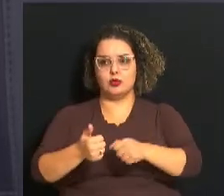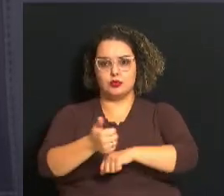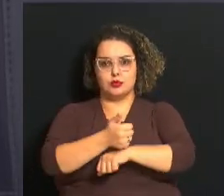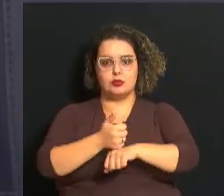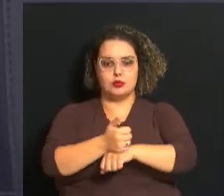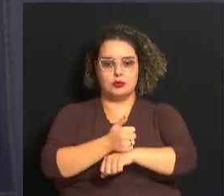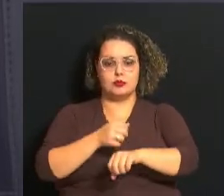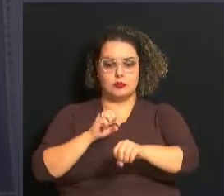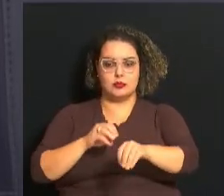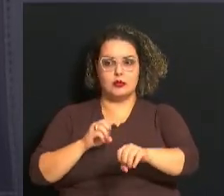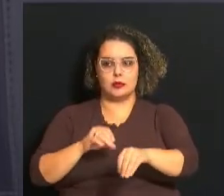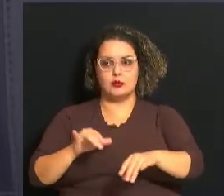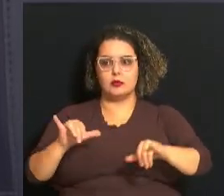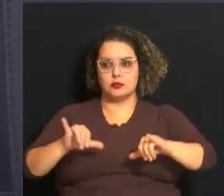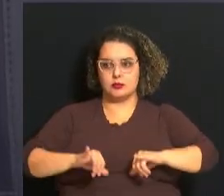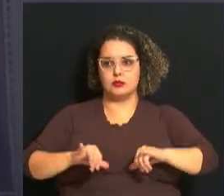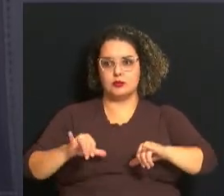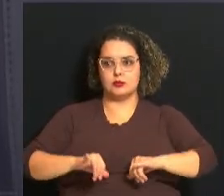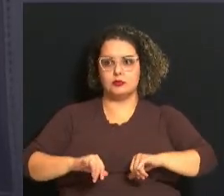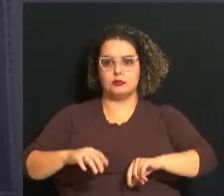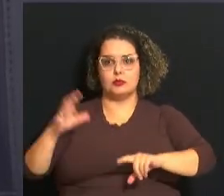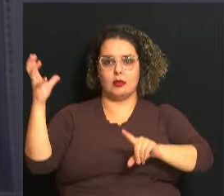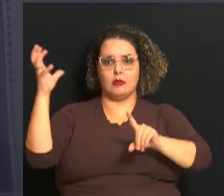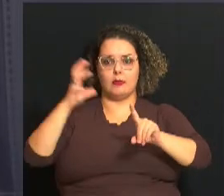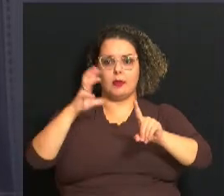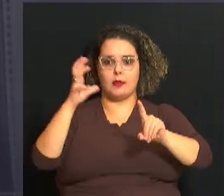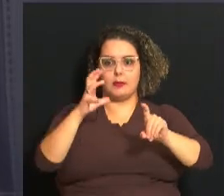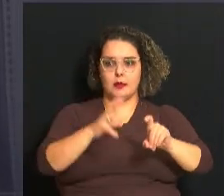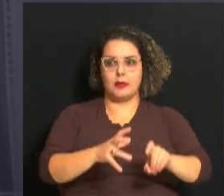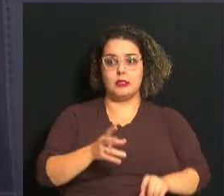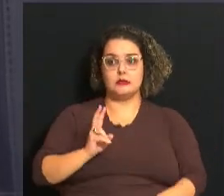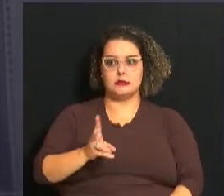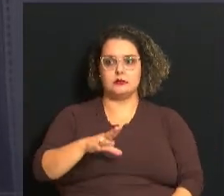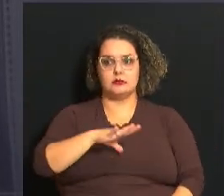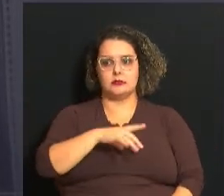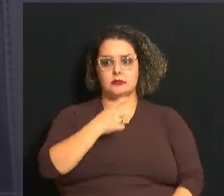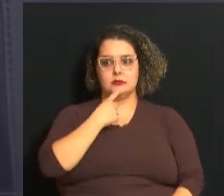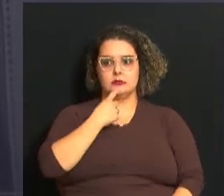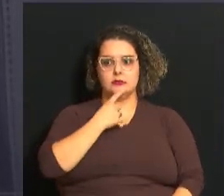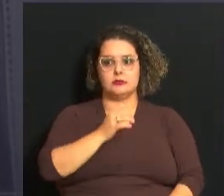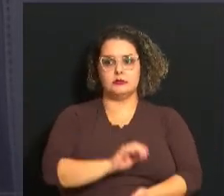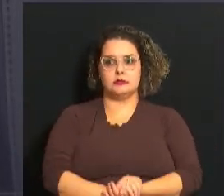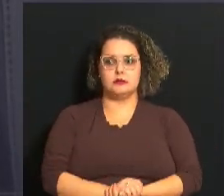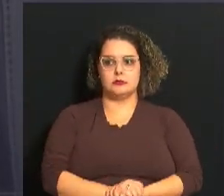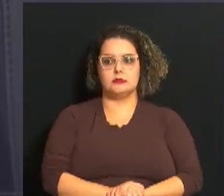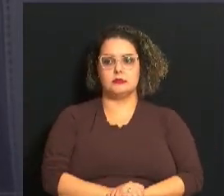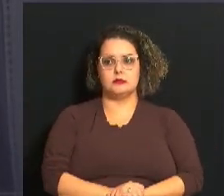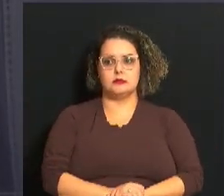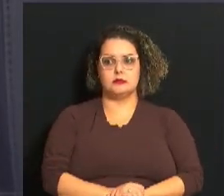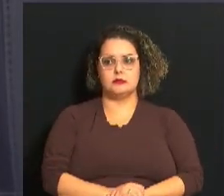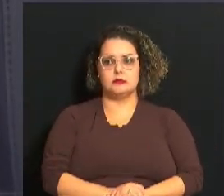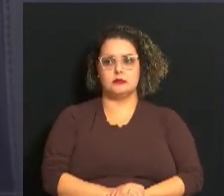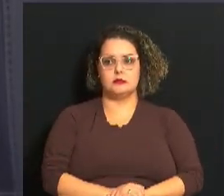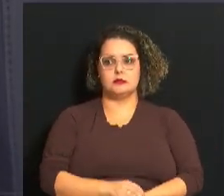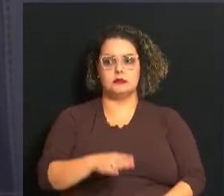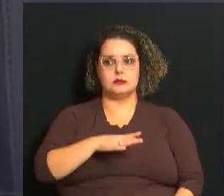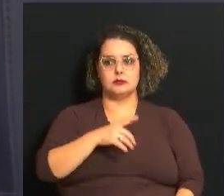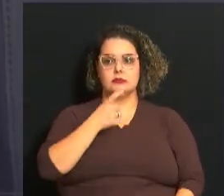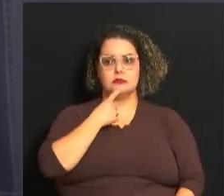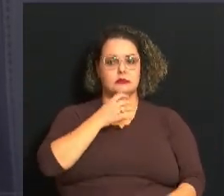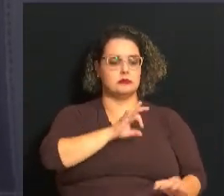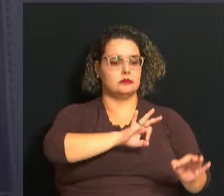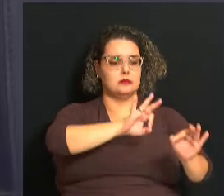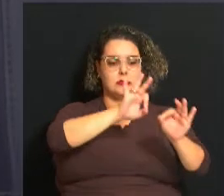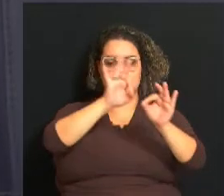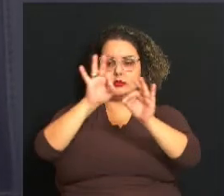de educação que sofrem ataques constantes daquele município esse município vida eu tenho acompanhado ter